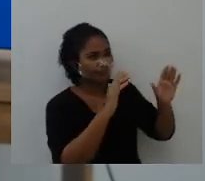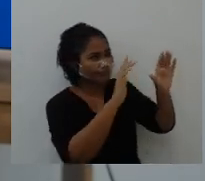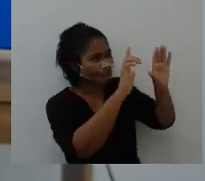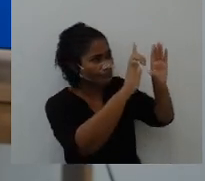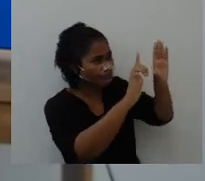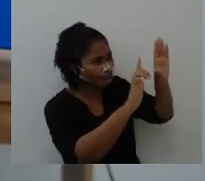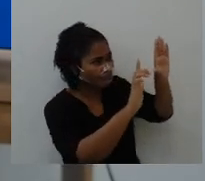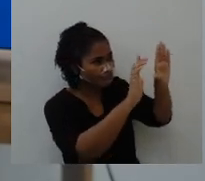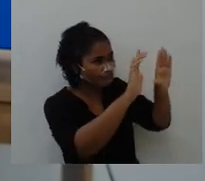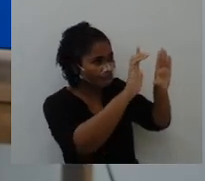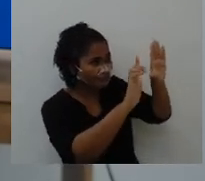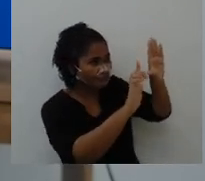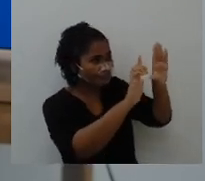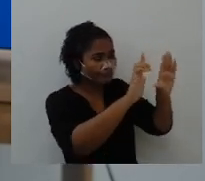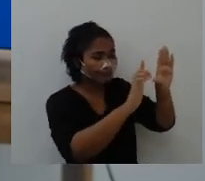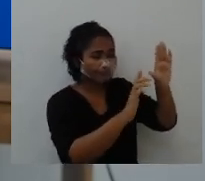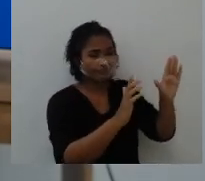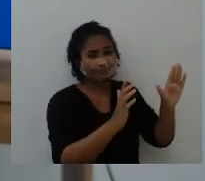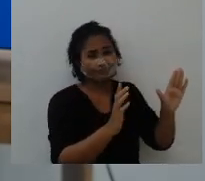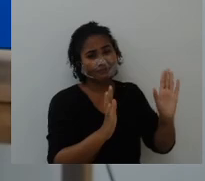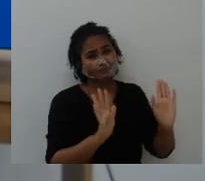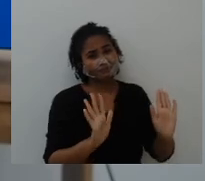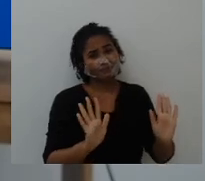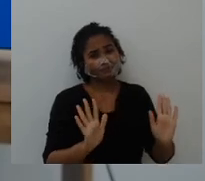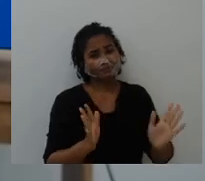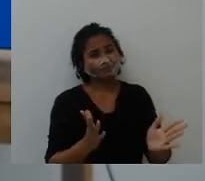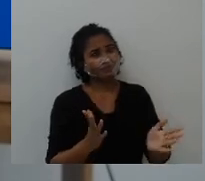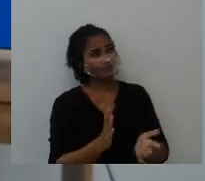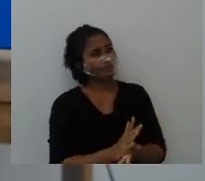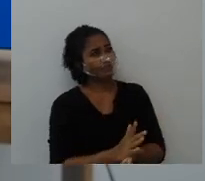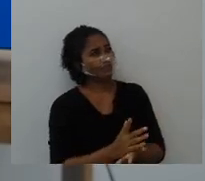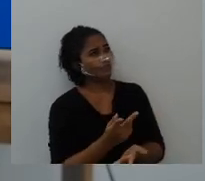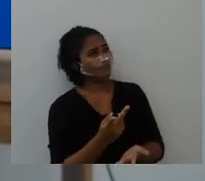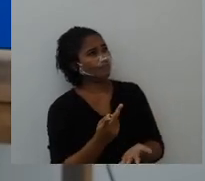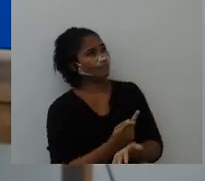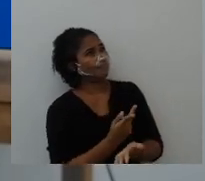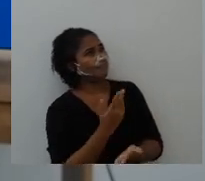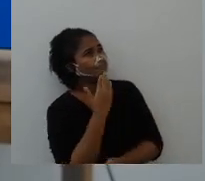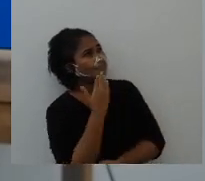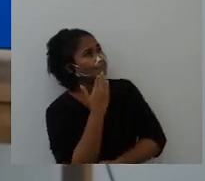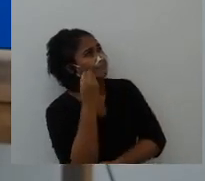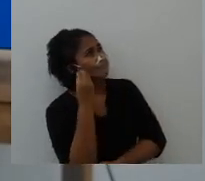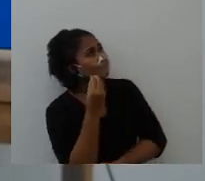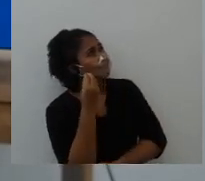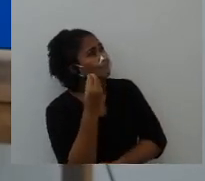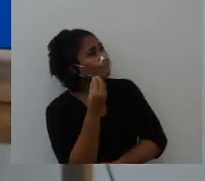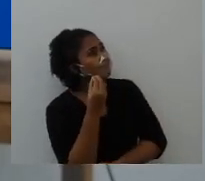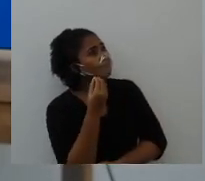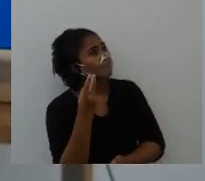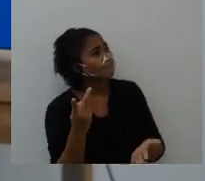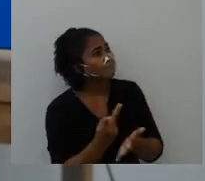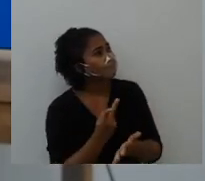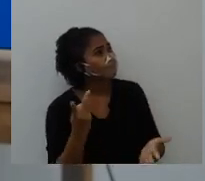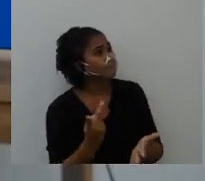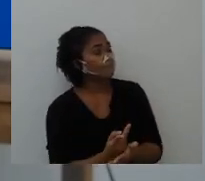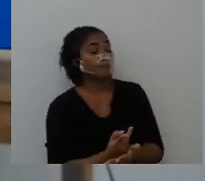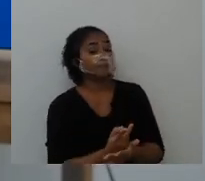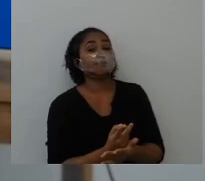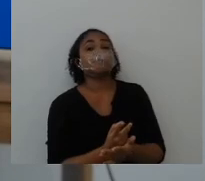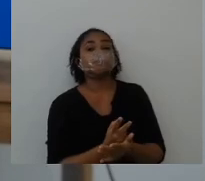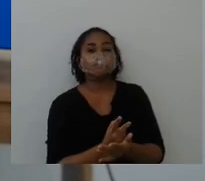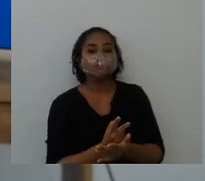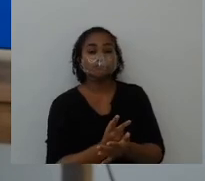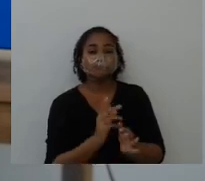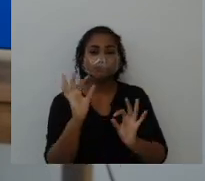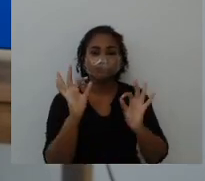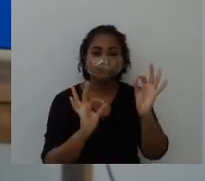ele ficou meio curvo, e você olhar assim, teve que girar a cabeça para dizer, rapaz, esse quadro tem alguma coisa errada. Instalar